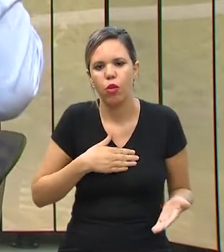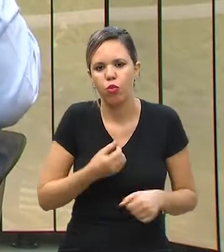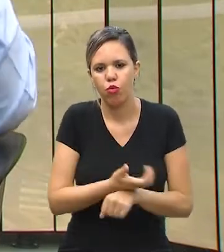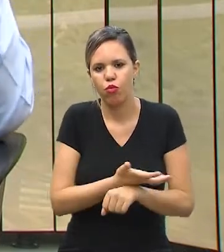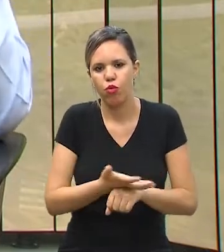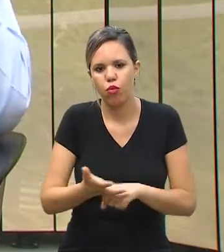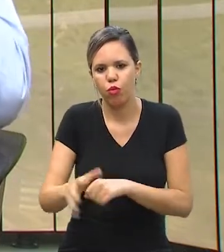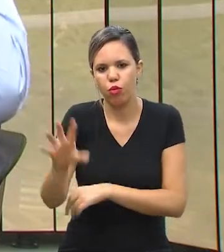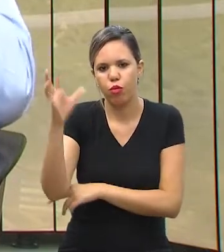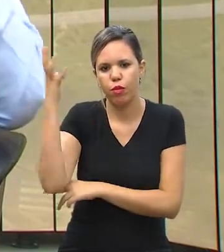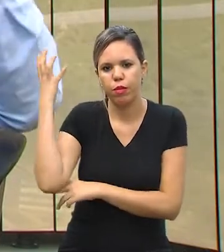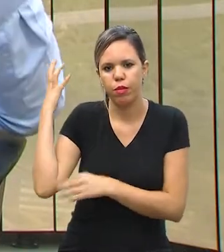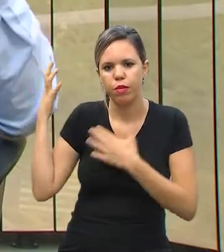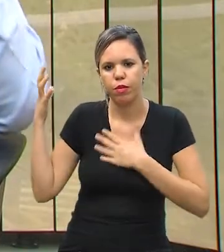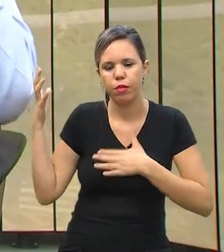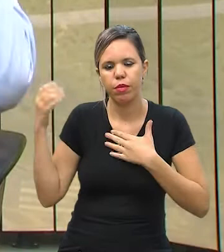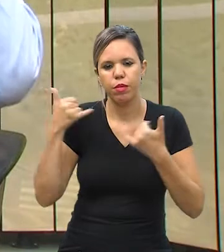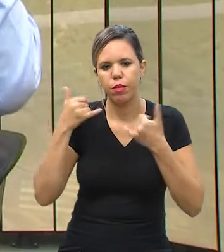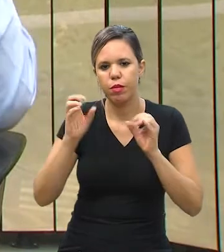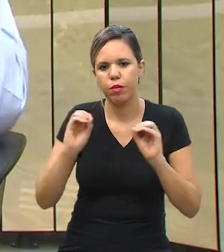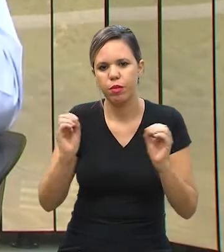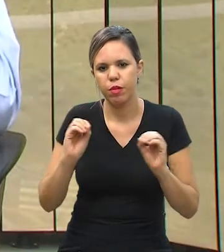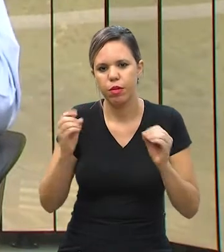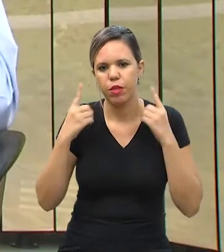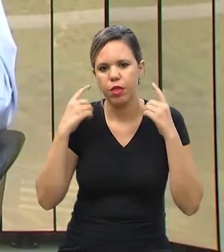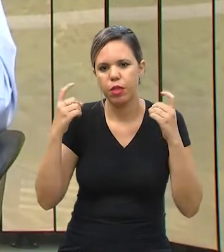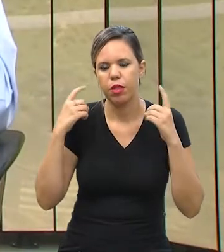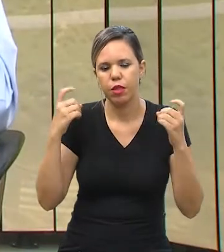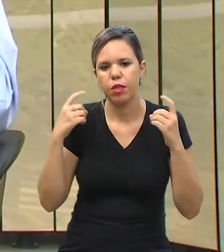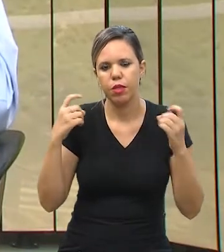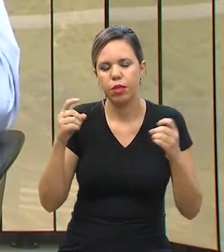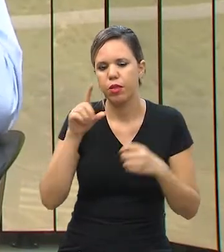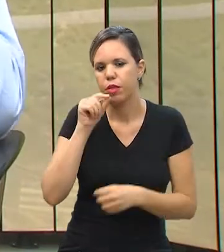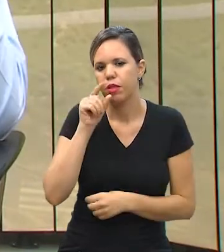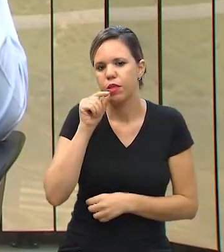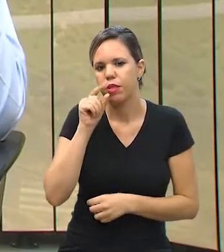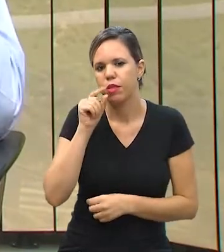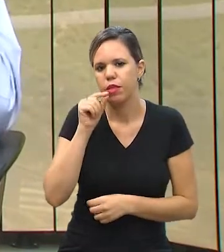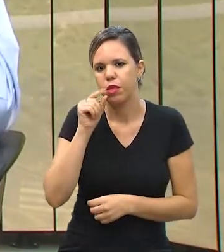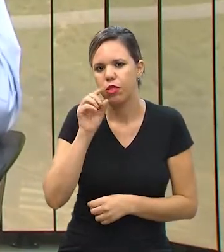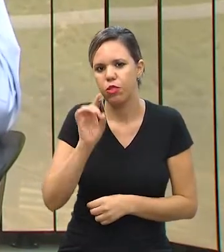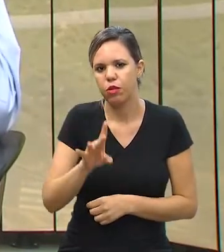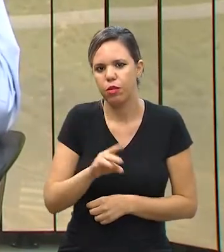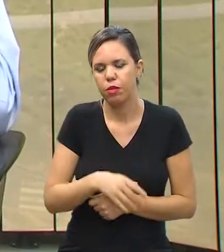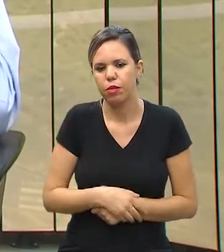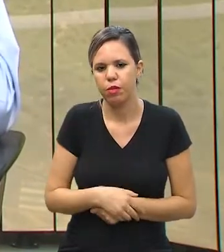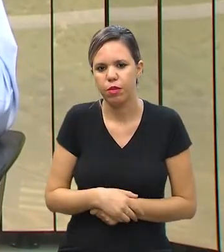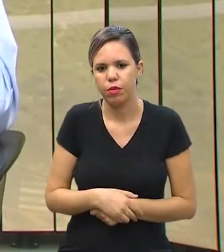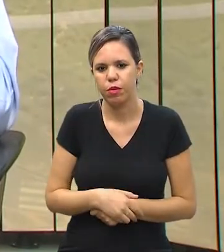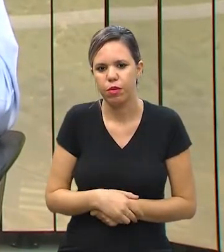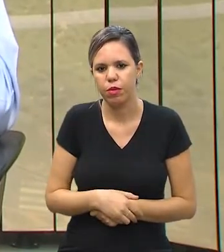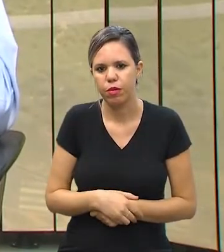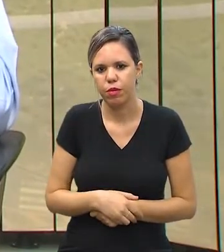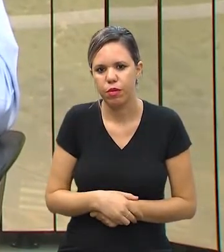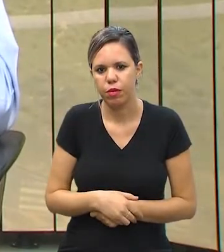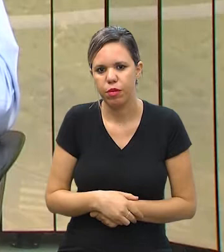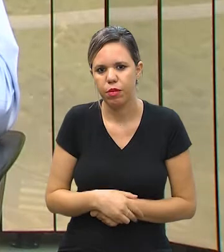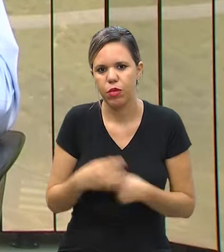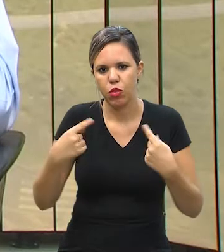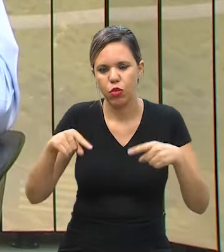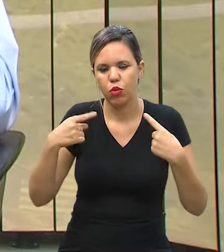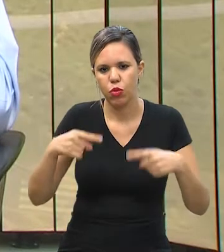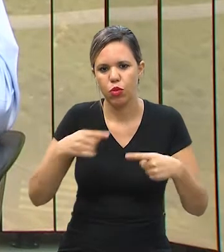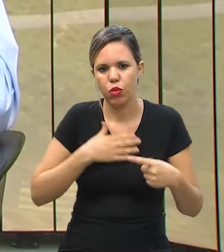mato, tranquilidade, sem telefone, só o barulho dos pássaros, só. Bacana. Tipo de